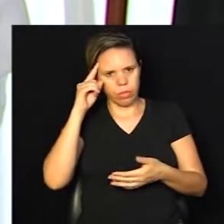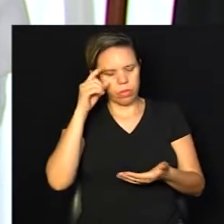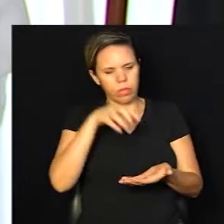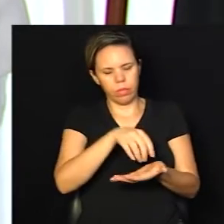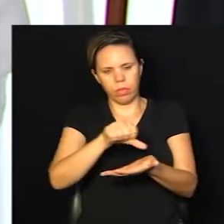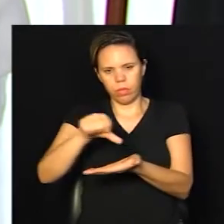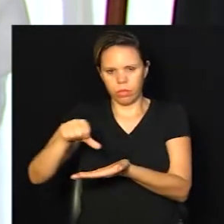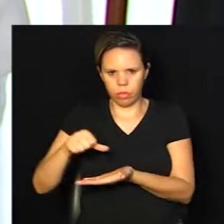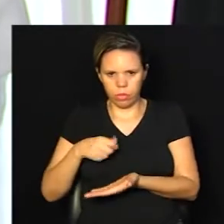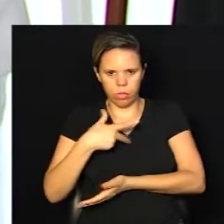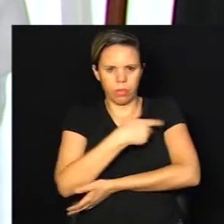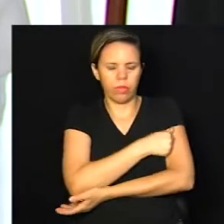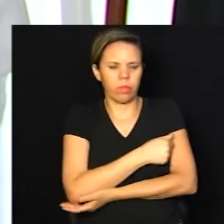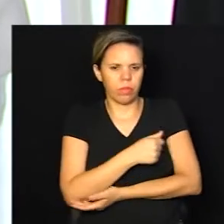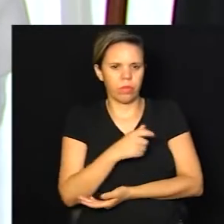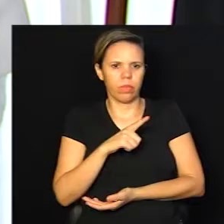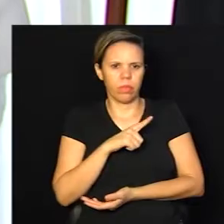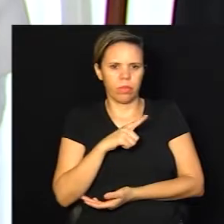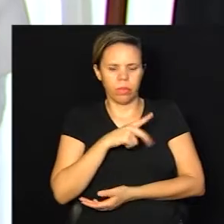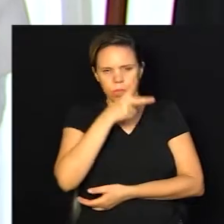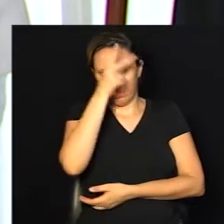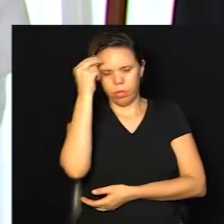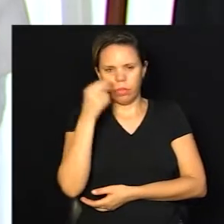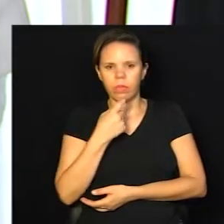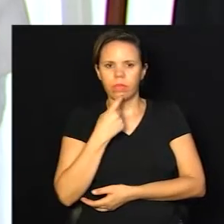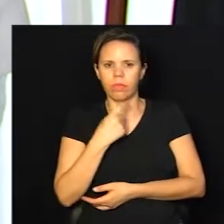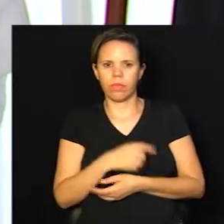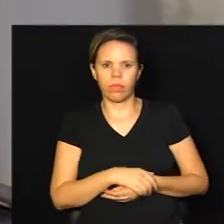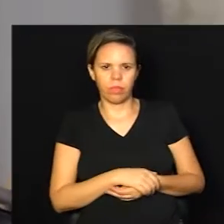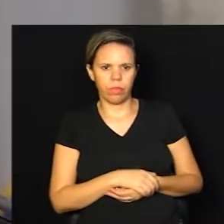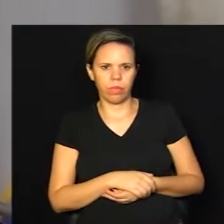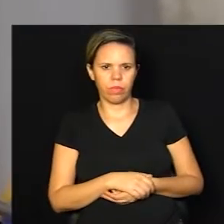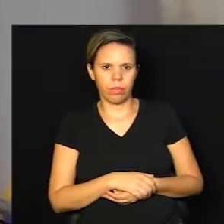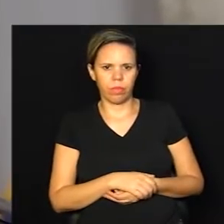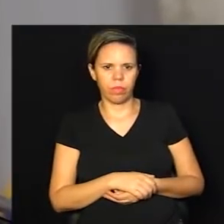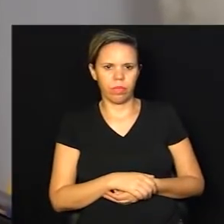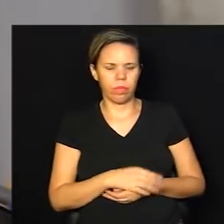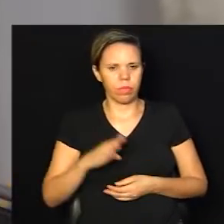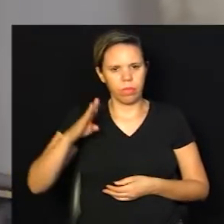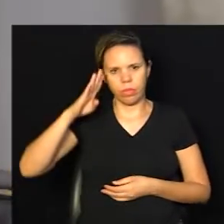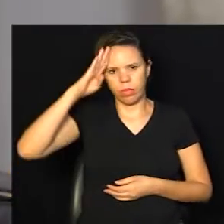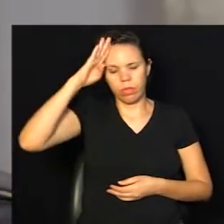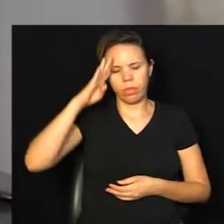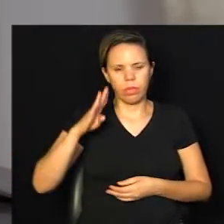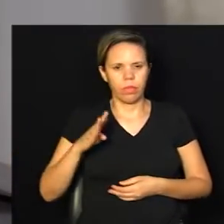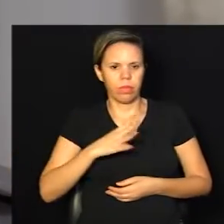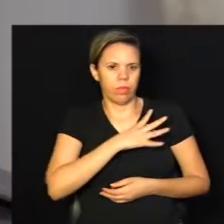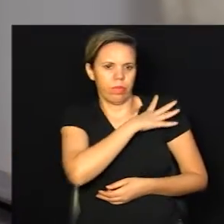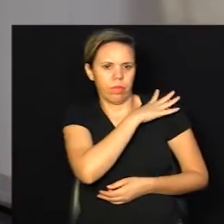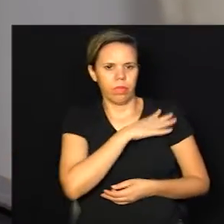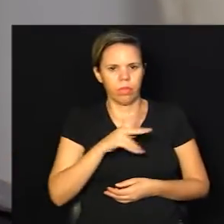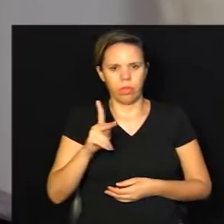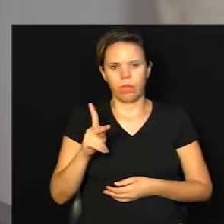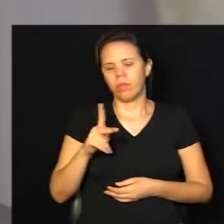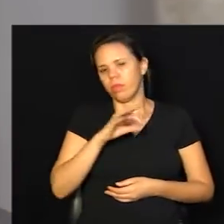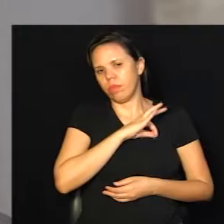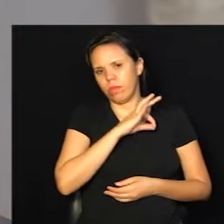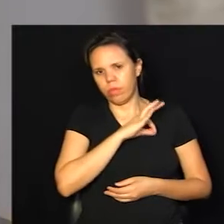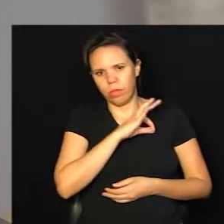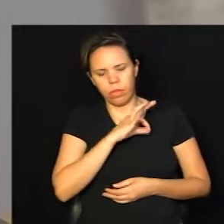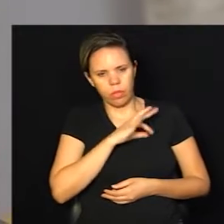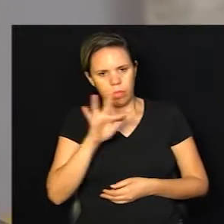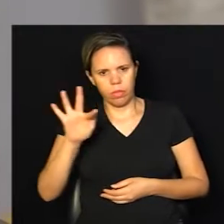para os pontos de vacinação pré-determinados pela Prefeitura de Campinas. De acordo com o tenente-coronel da PM, Fagner